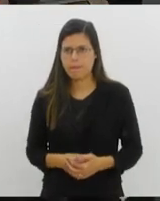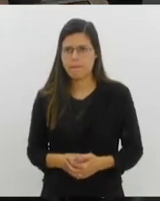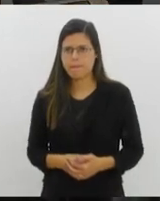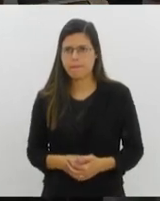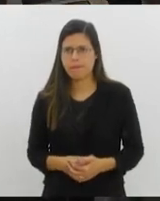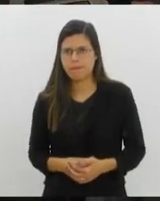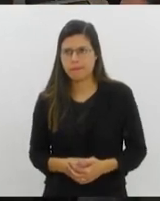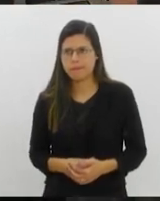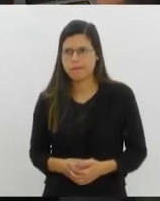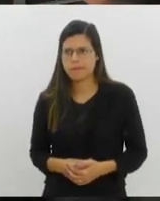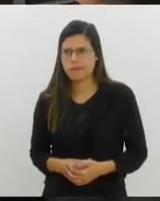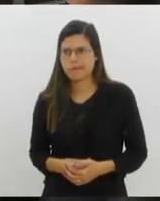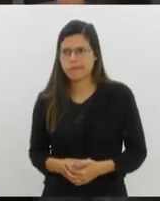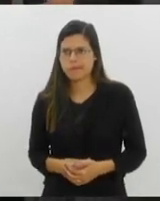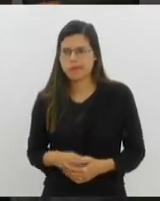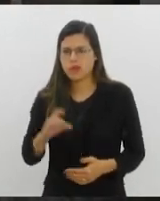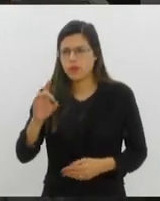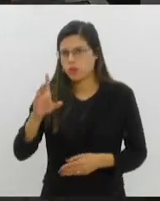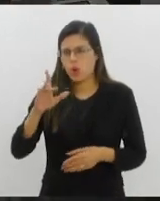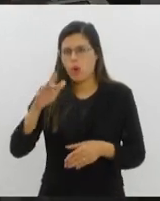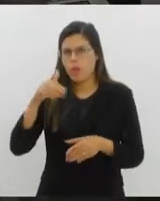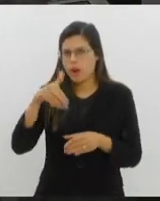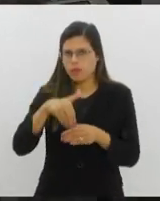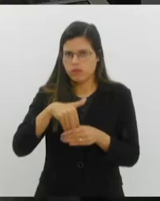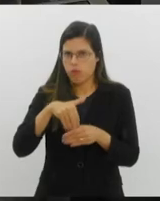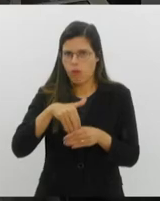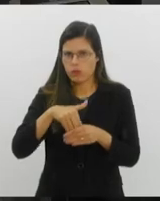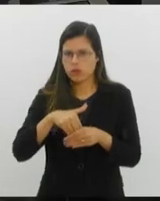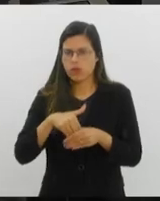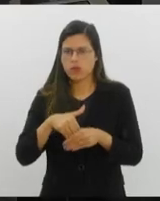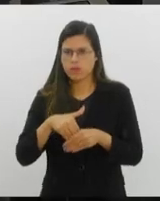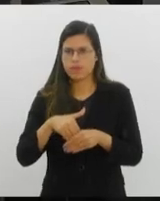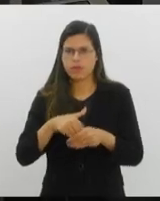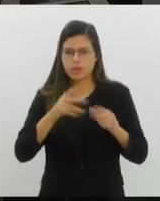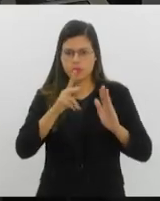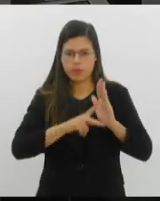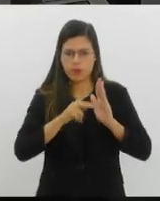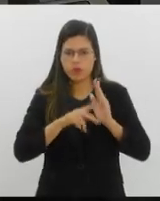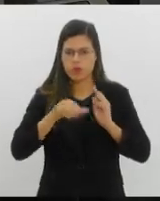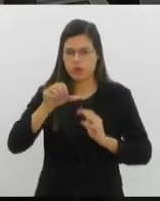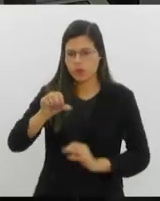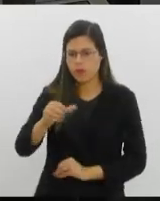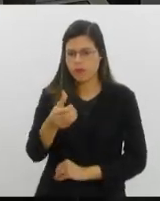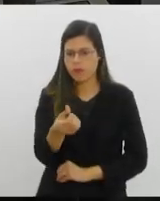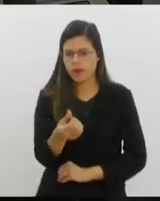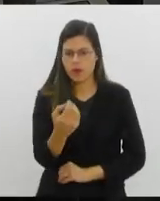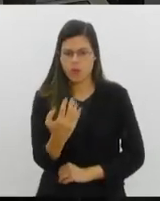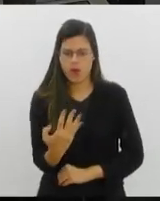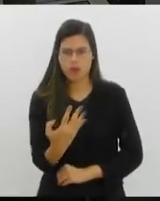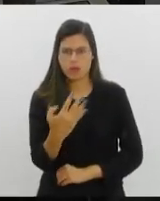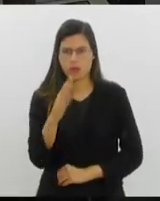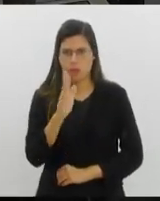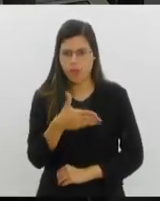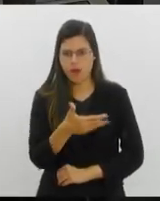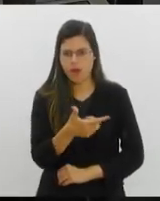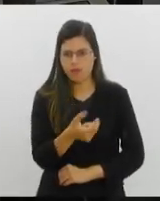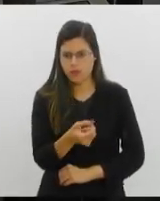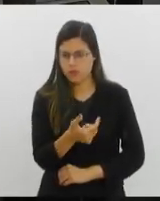Usada a palavra, Muniz. Só para declarar voto nesse do projeto 964-2023,